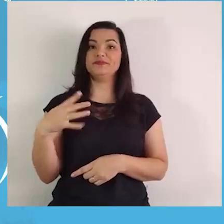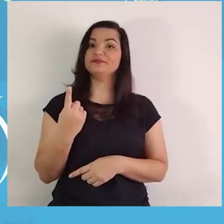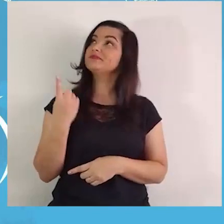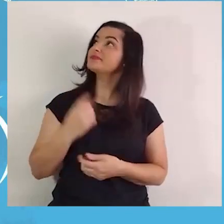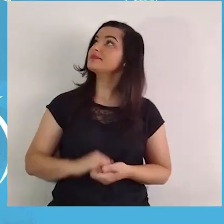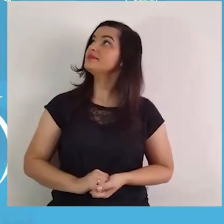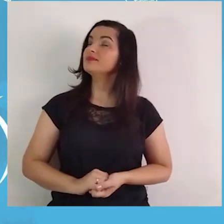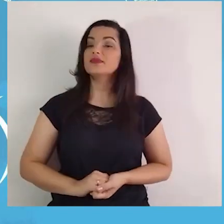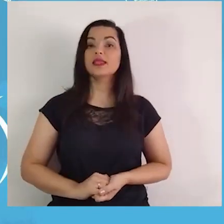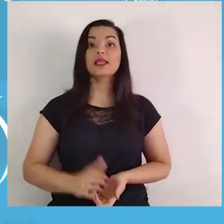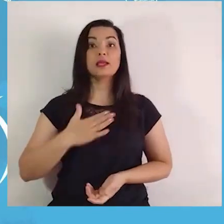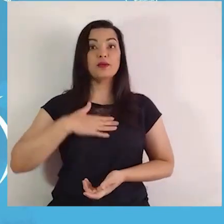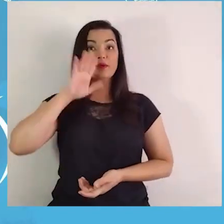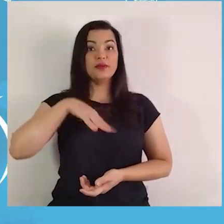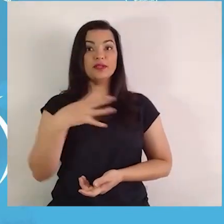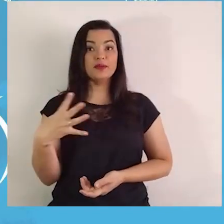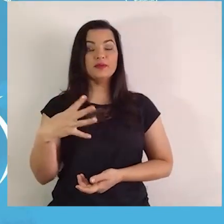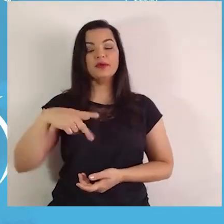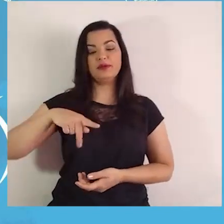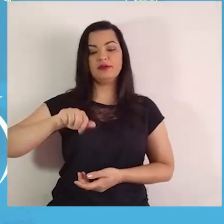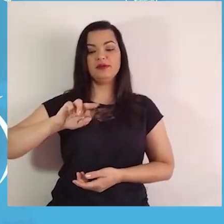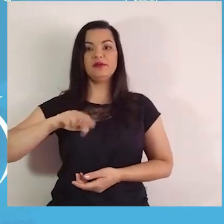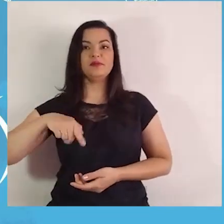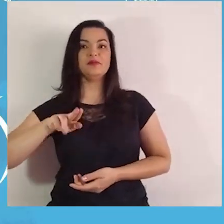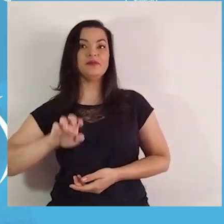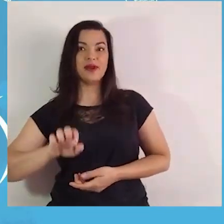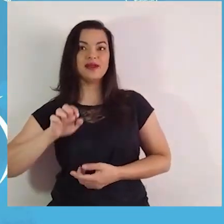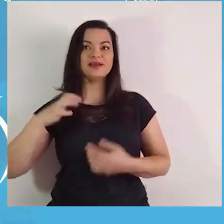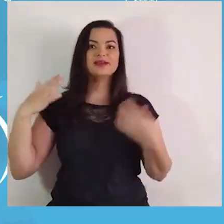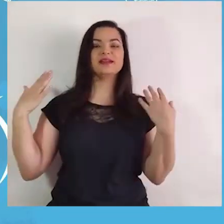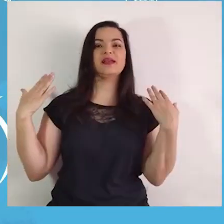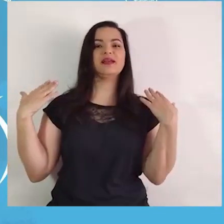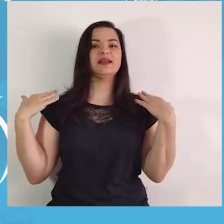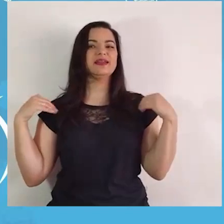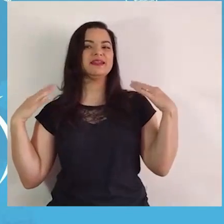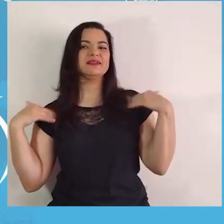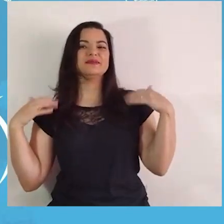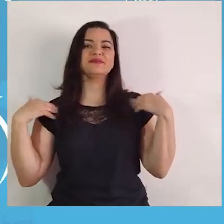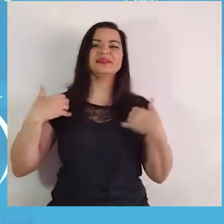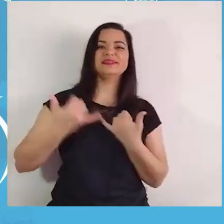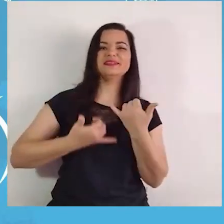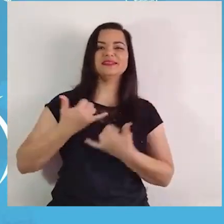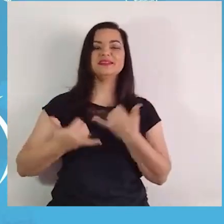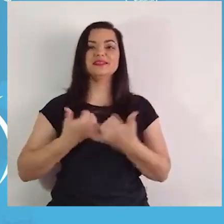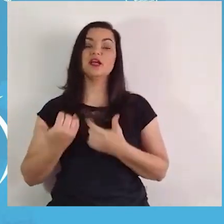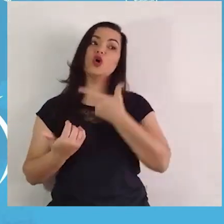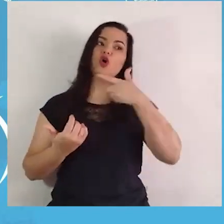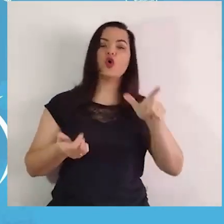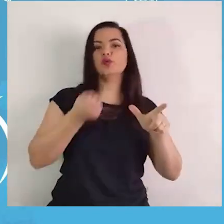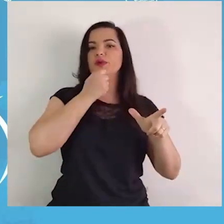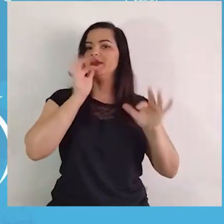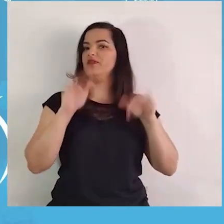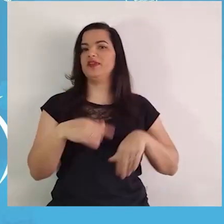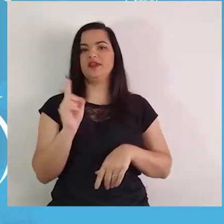Então, na minha tabela, o parque de diversões, que foi o que eu consegui fazer, o outro ainda não terminei, hein? Tá na minha lição de